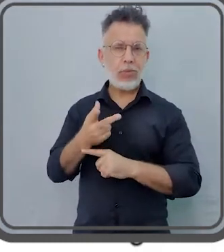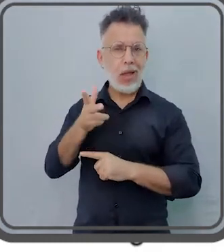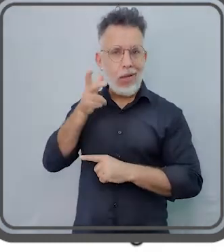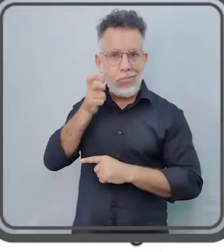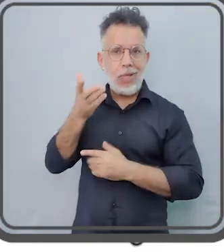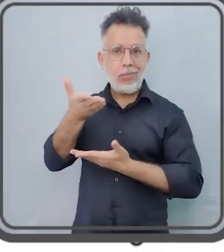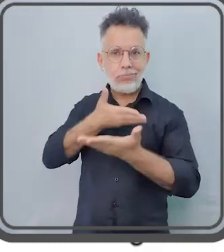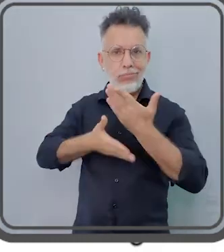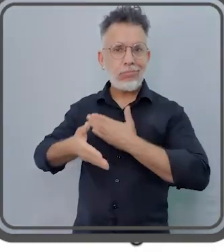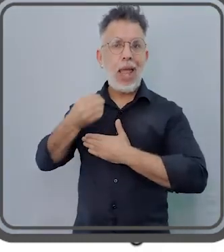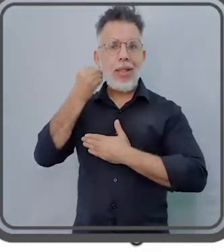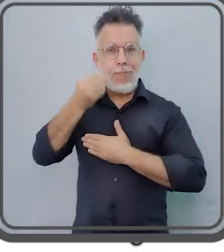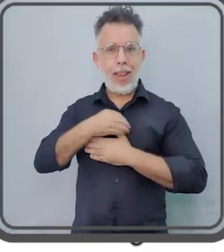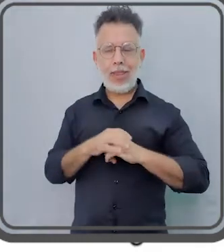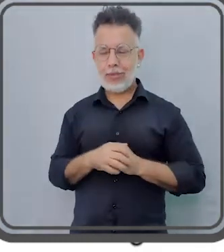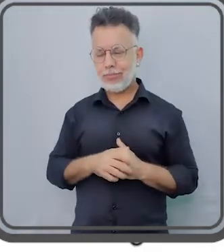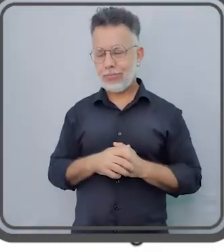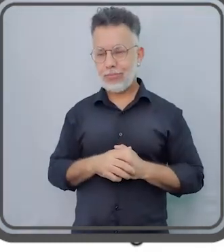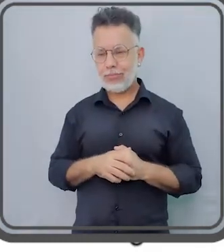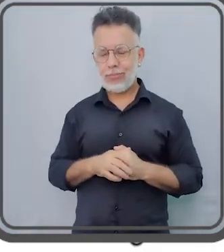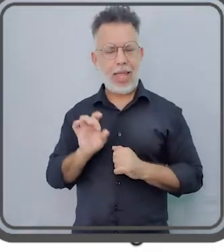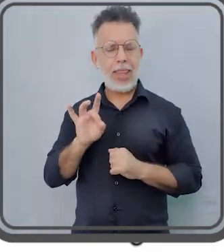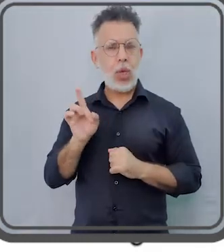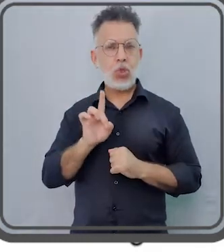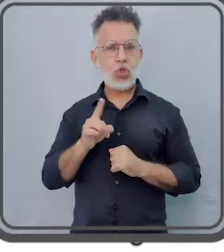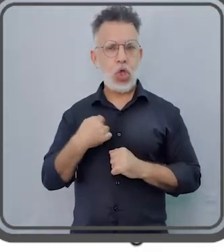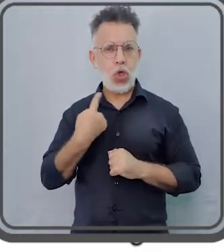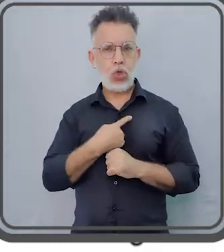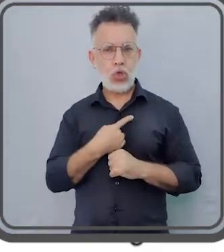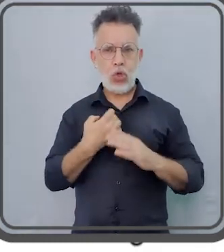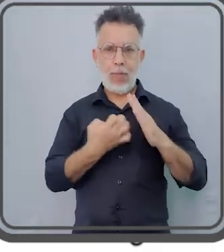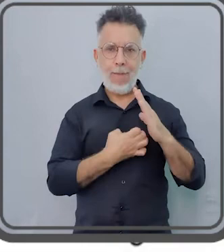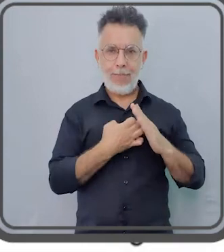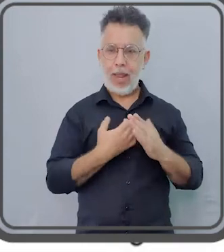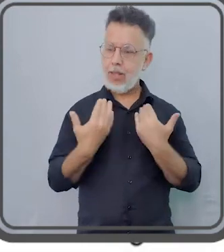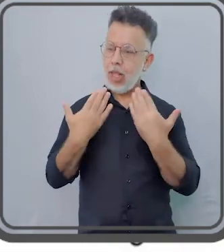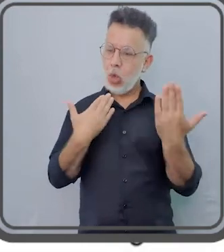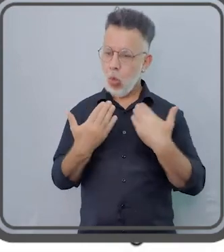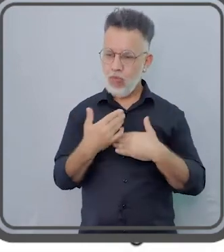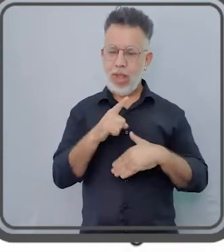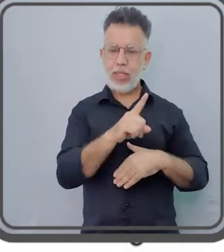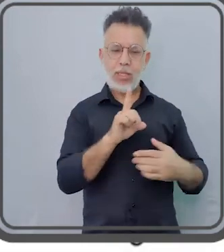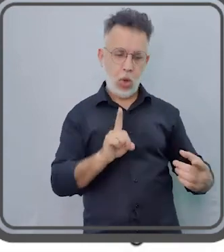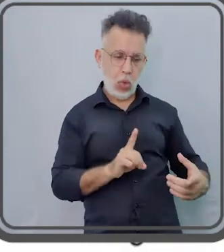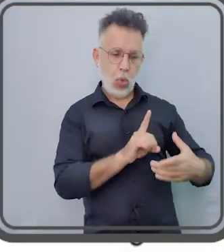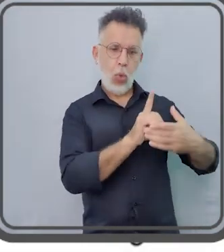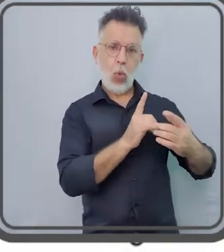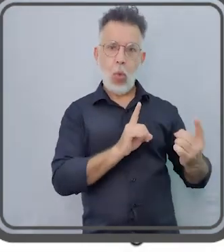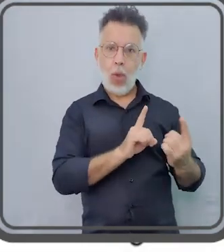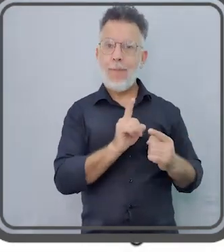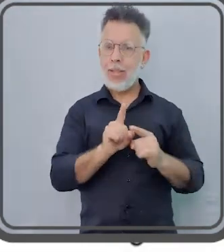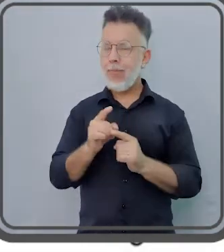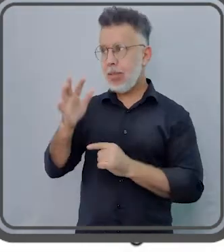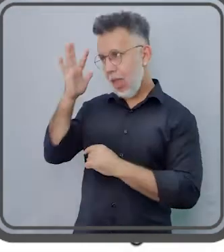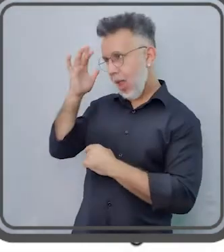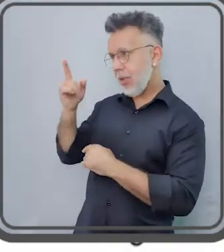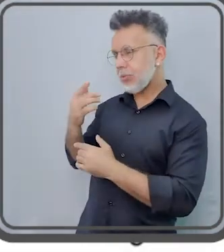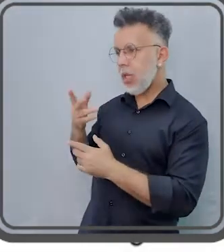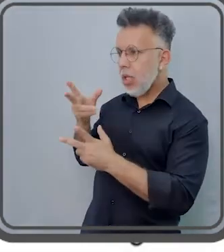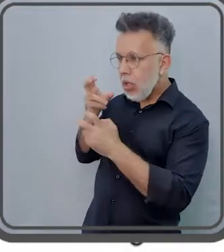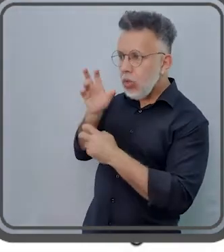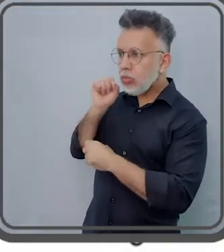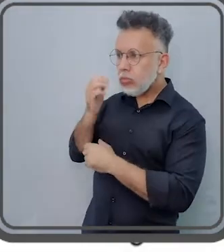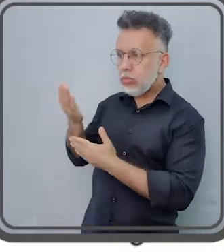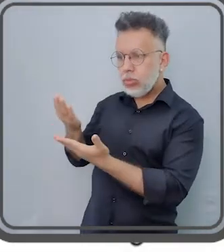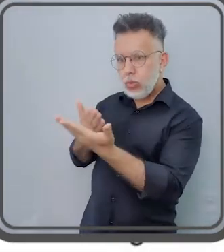essa... Não só nós somos uma empresa de conversa com o consumidor, mas a gente também tem essa reflexão de escutar muito os nossos